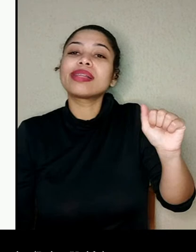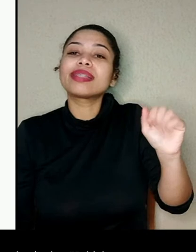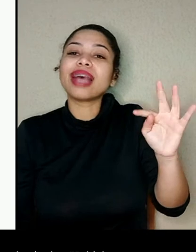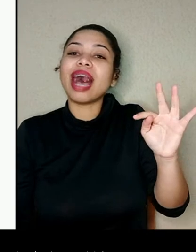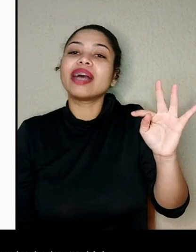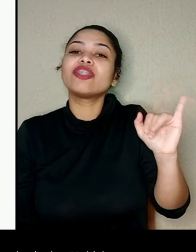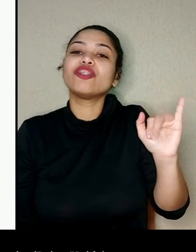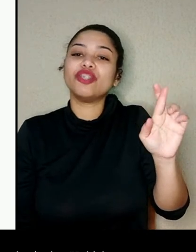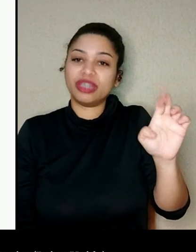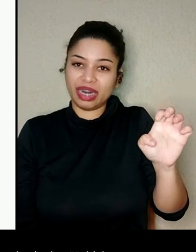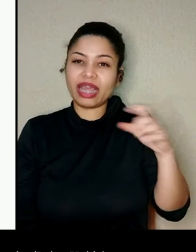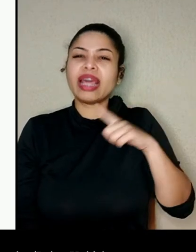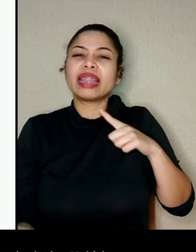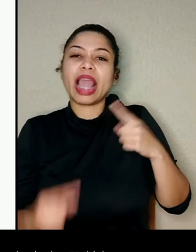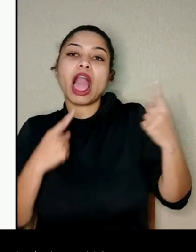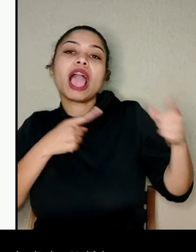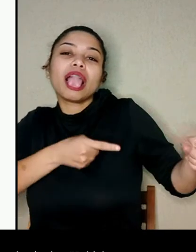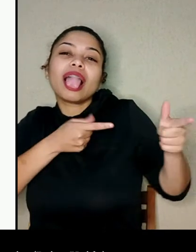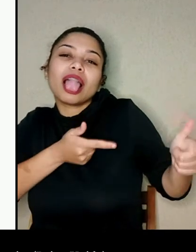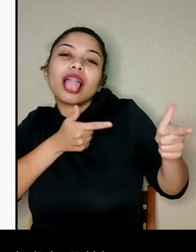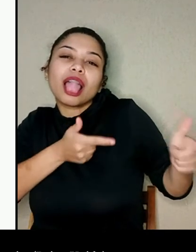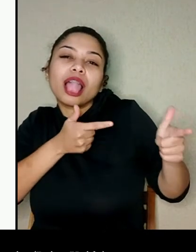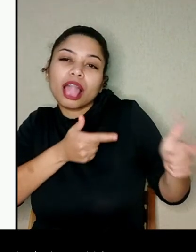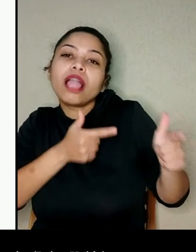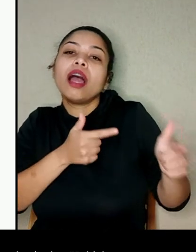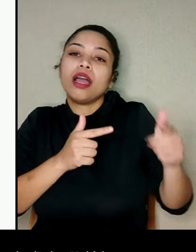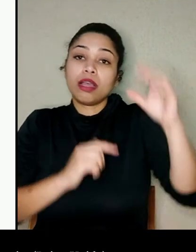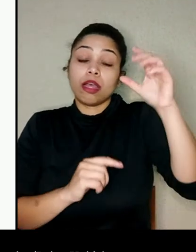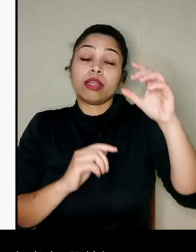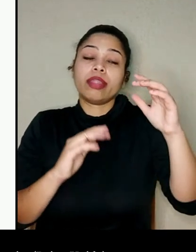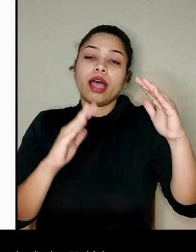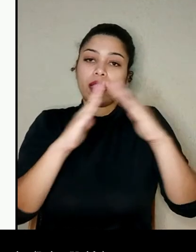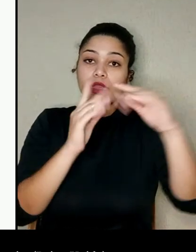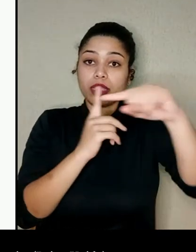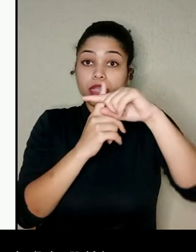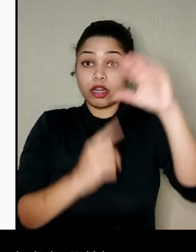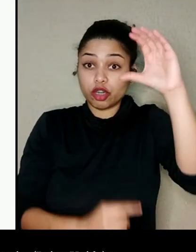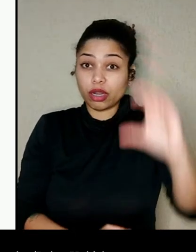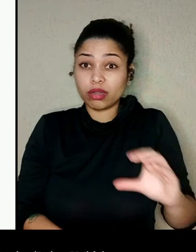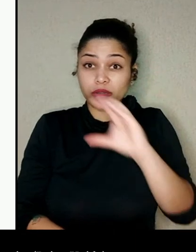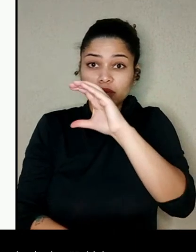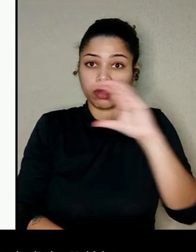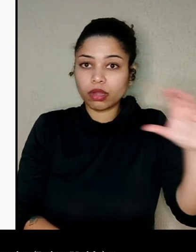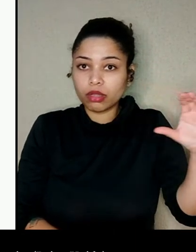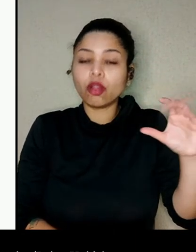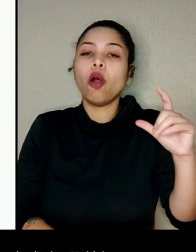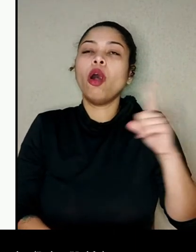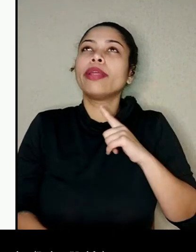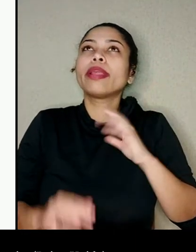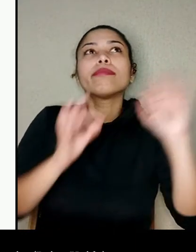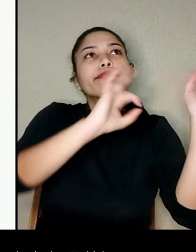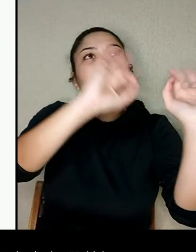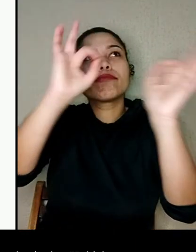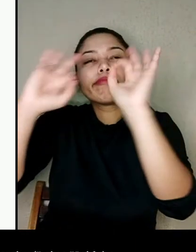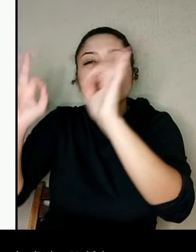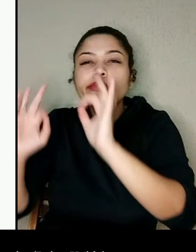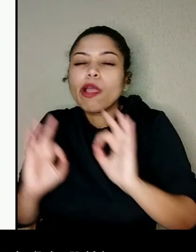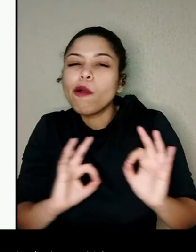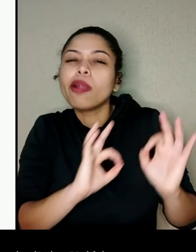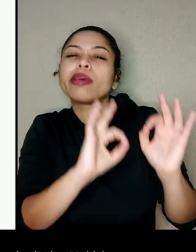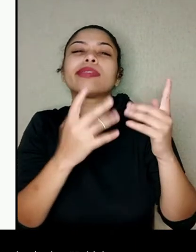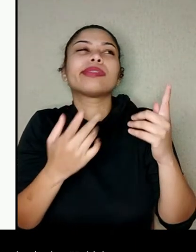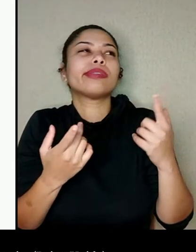falando que as igrejas são como se fossem shows de decoração ou como se